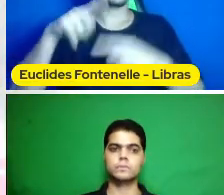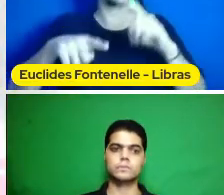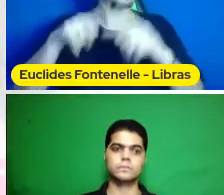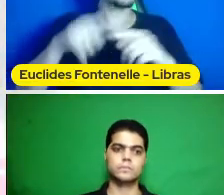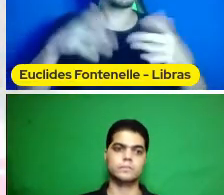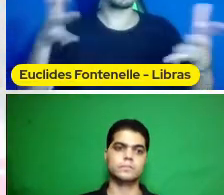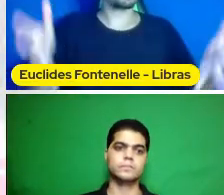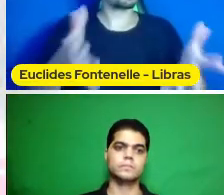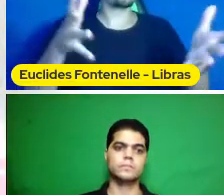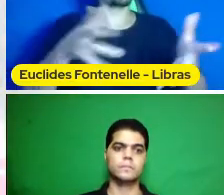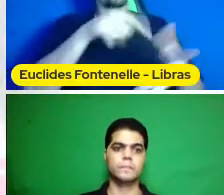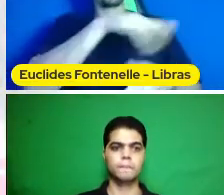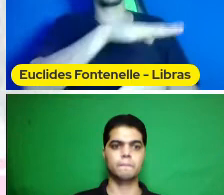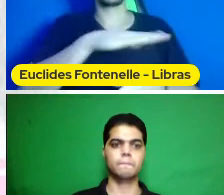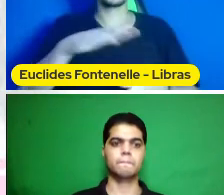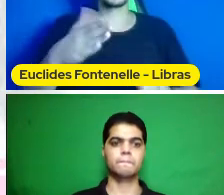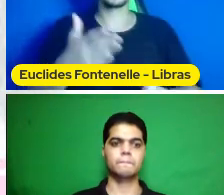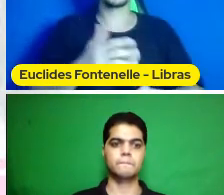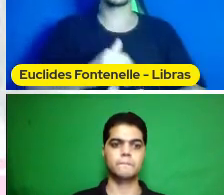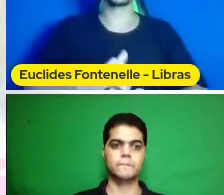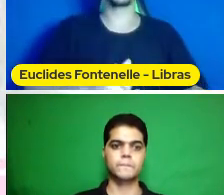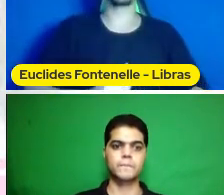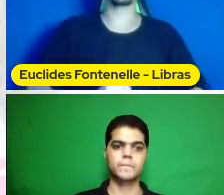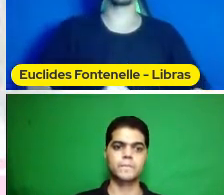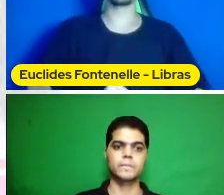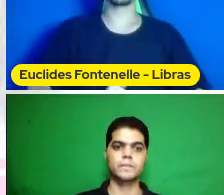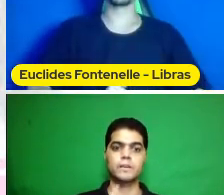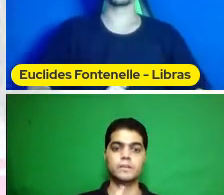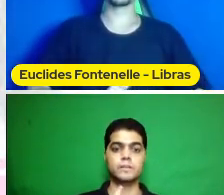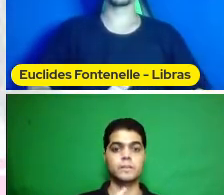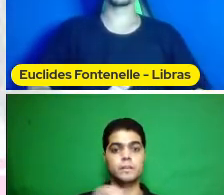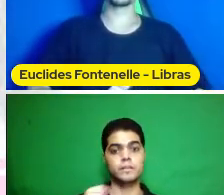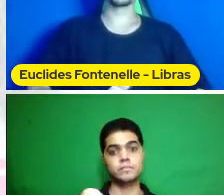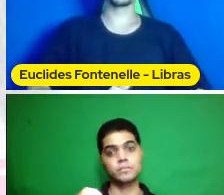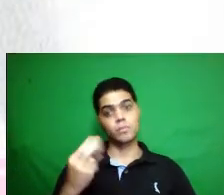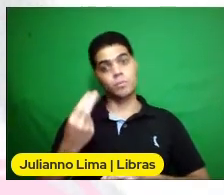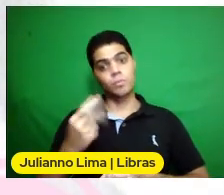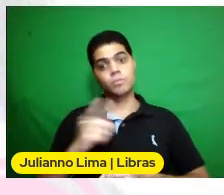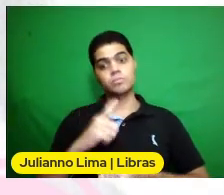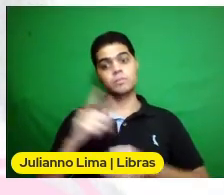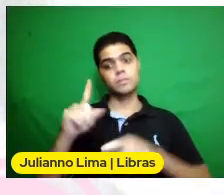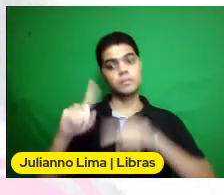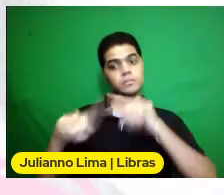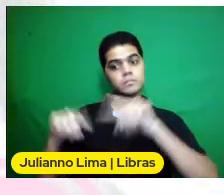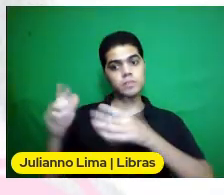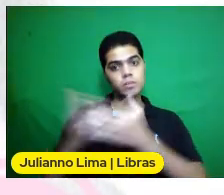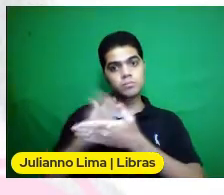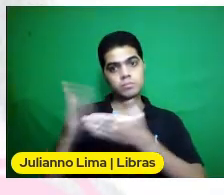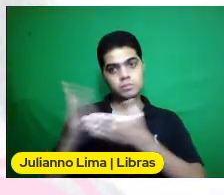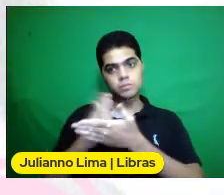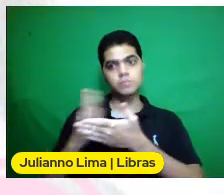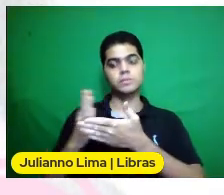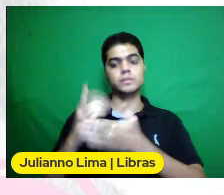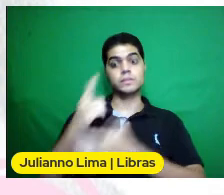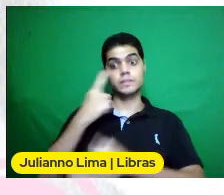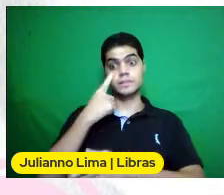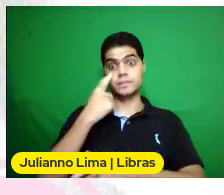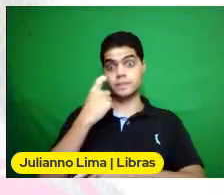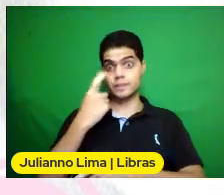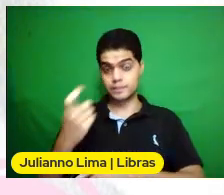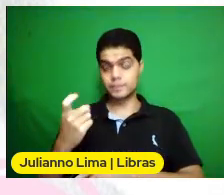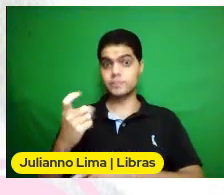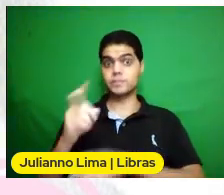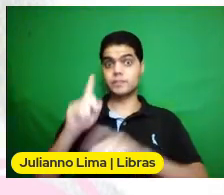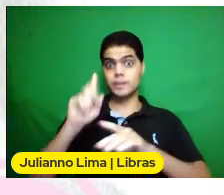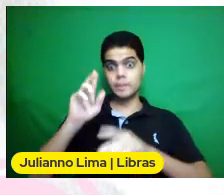estimular os alunos com coisas que tornem interessante o próprio ensino, né? Eu tenho